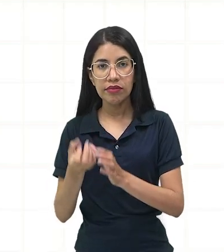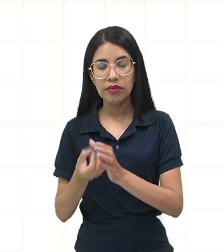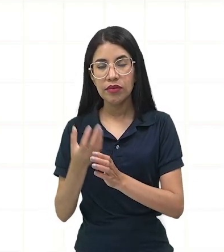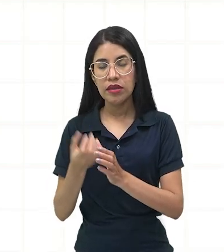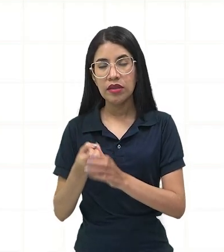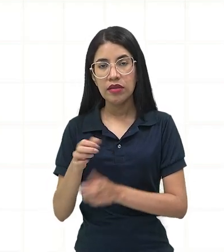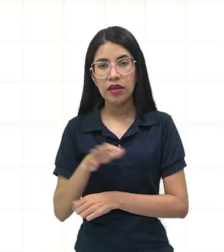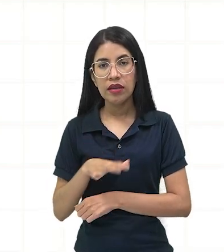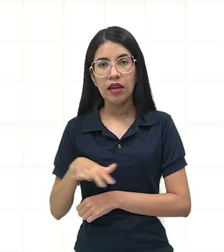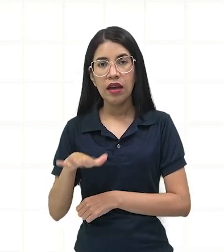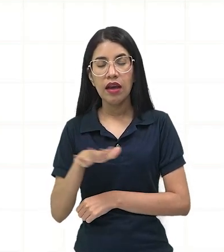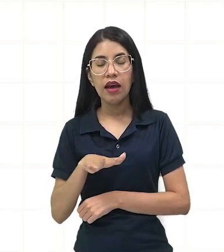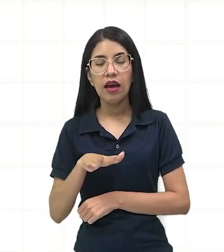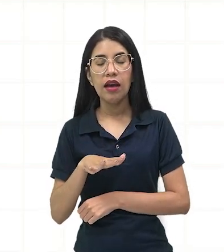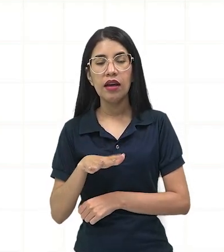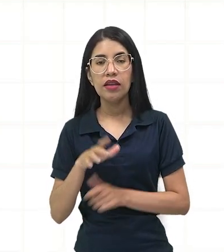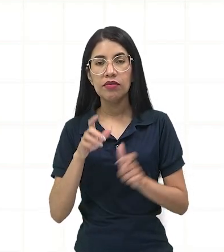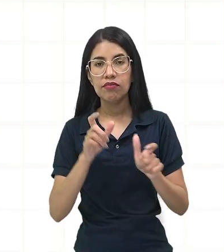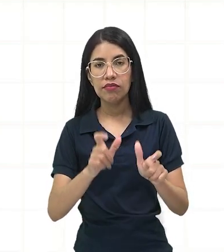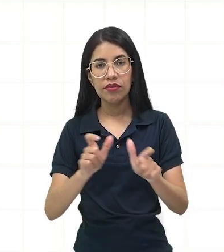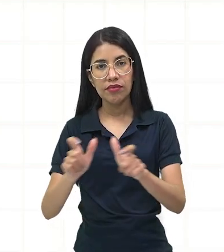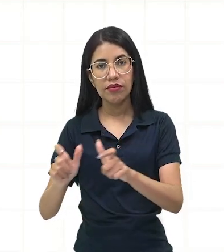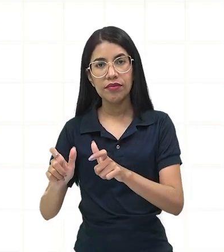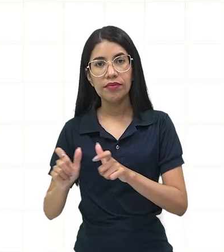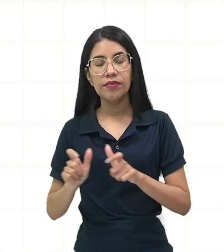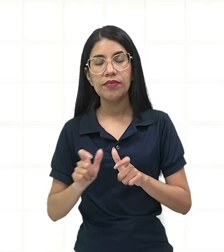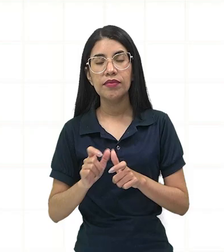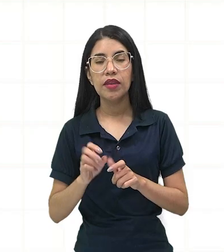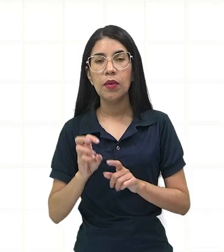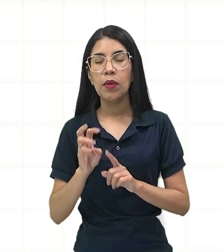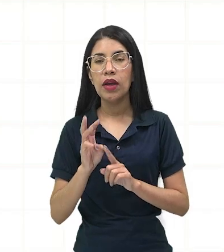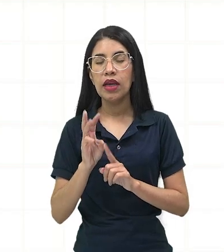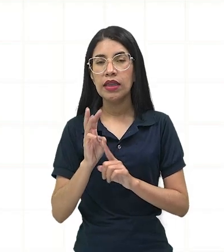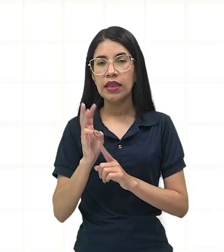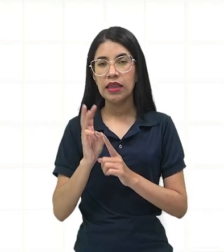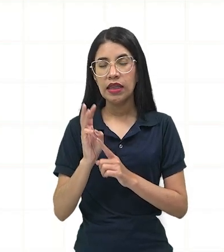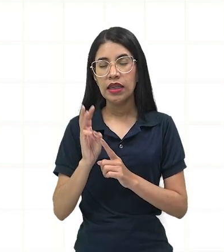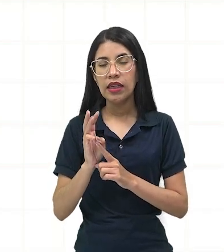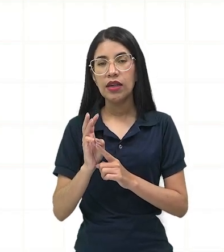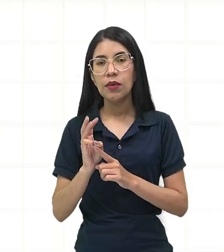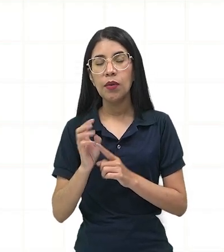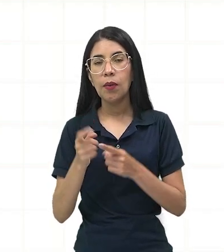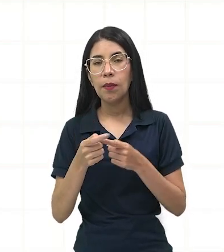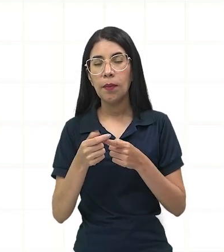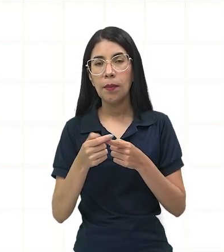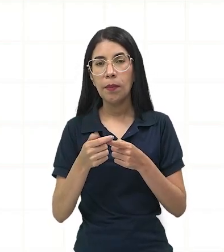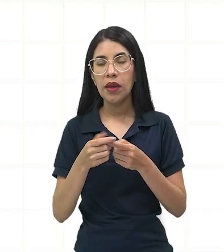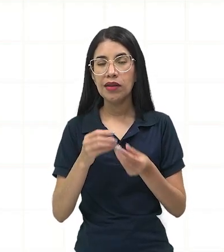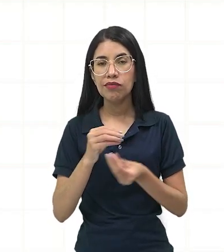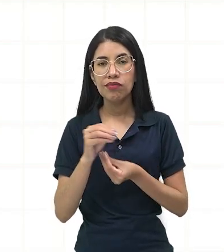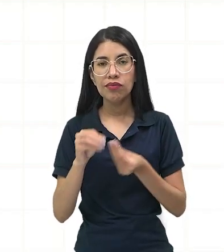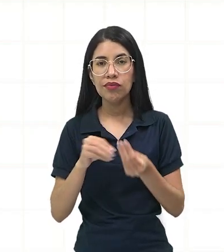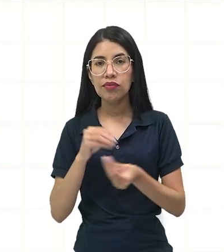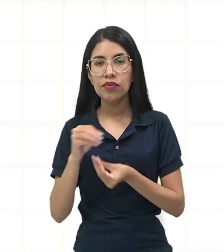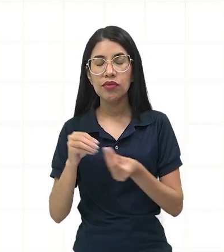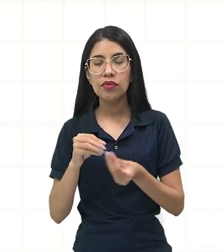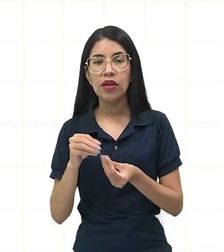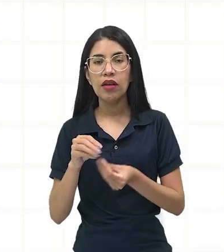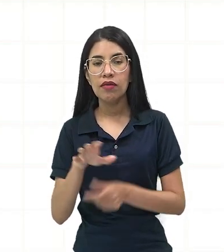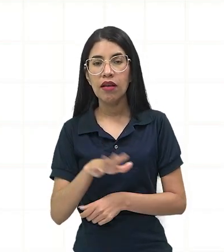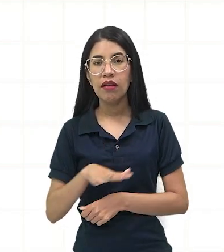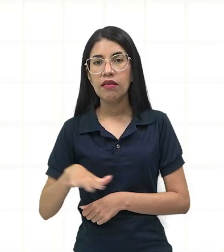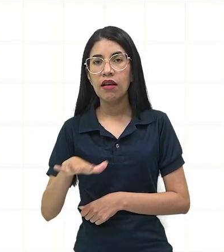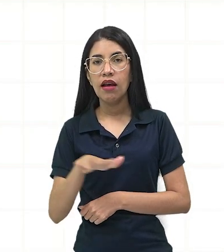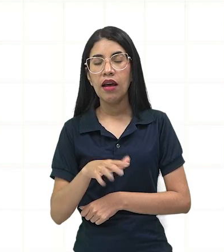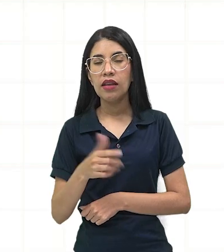em cada propriedade. Então, trigo, milho, tudo era misturado, não era uma única plantação que eles tinham.